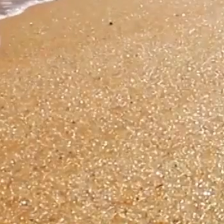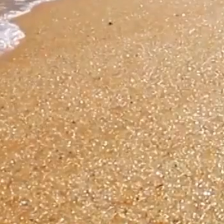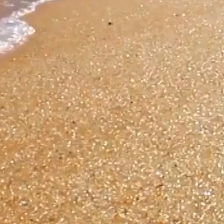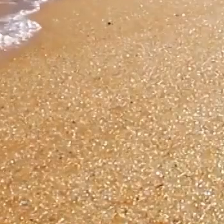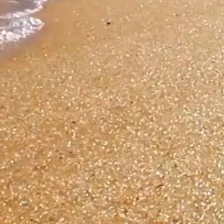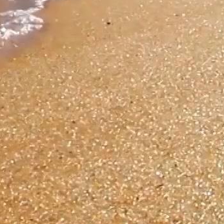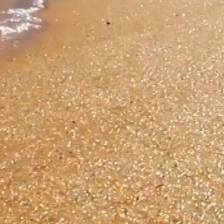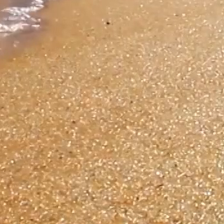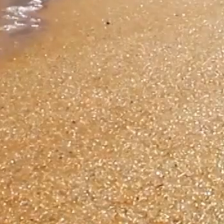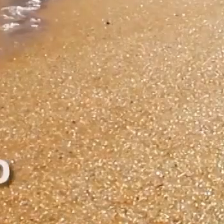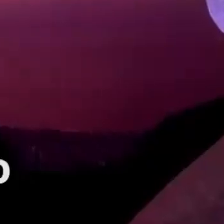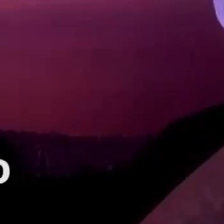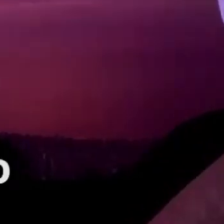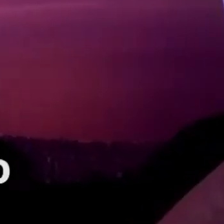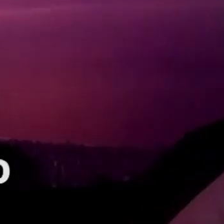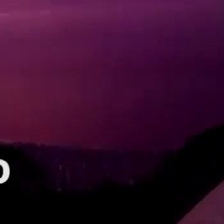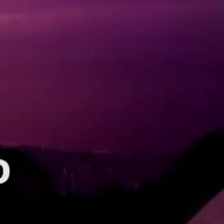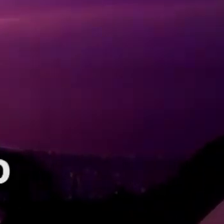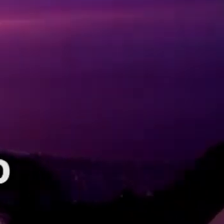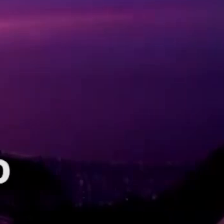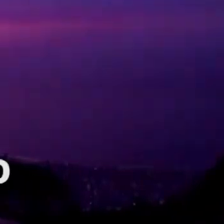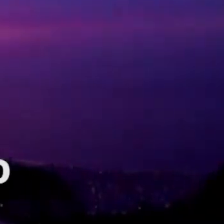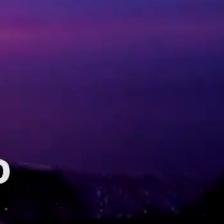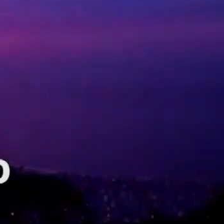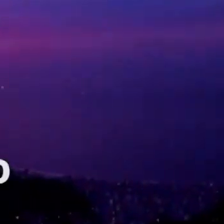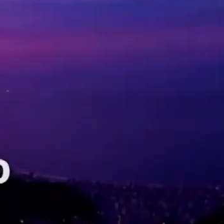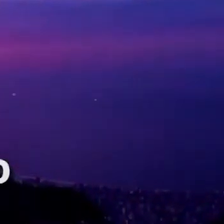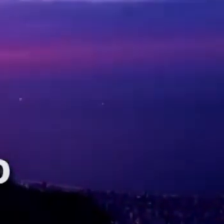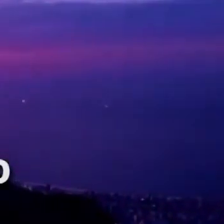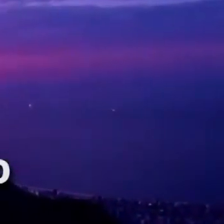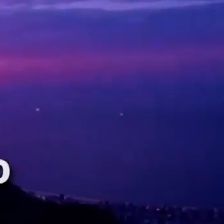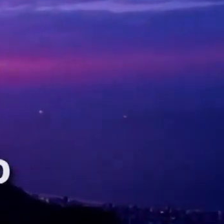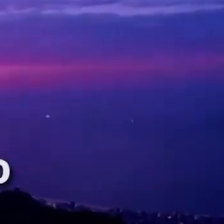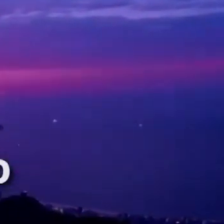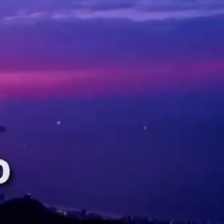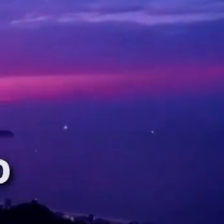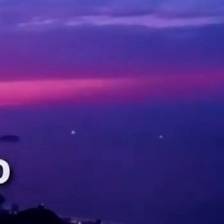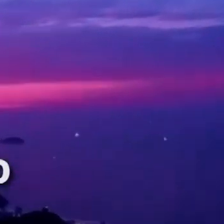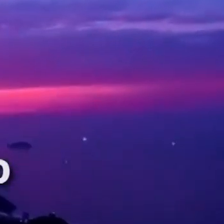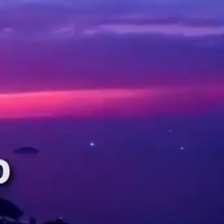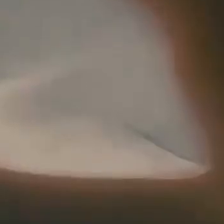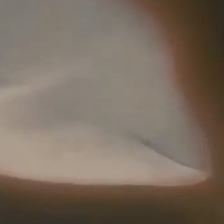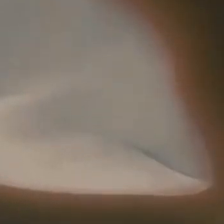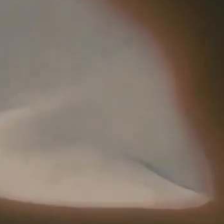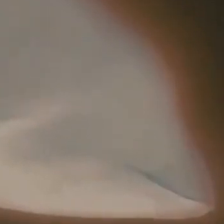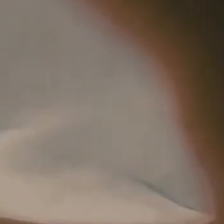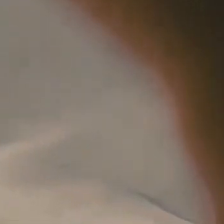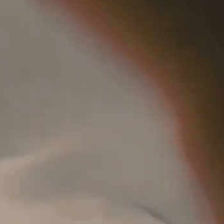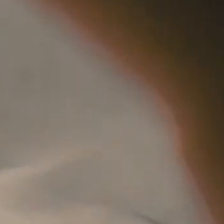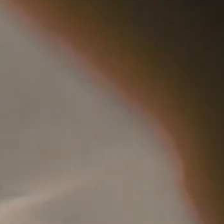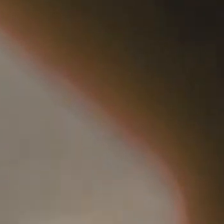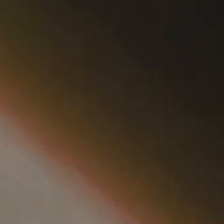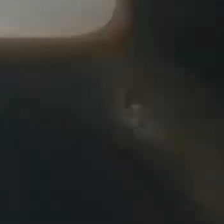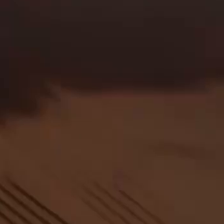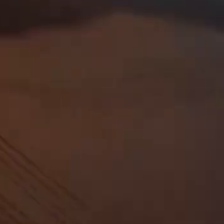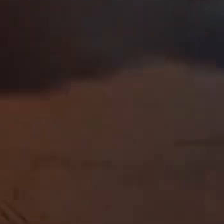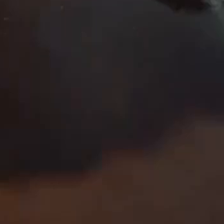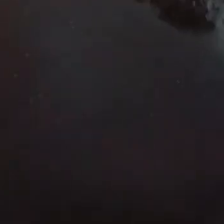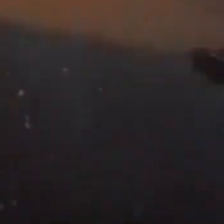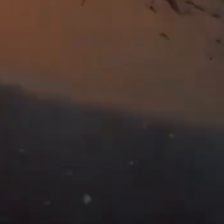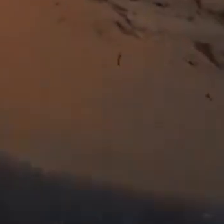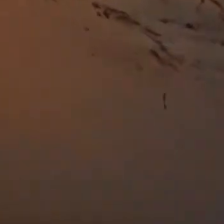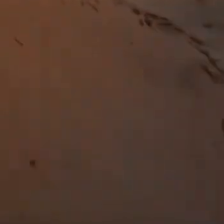salve, salve, Brasil de amor eterno seja símbolo. Olá para o que ostenta